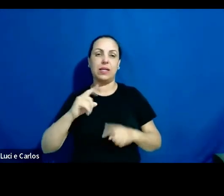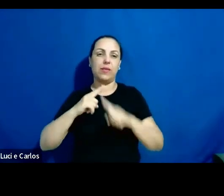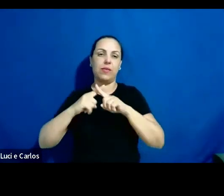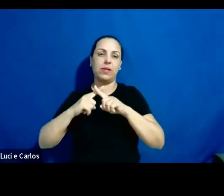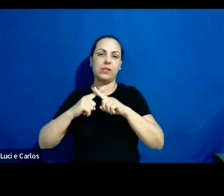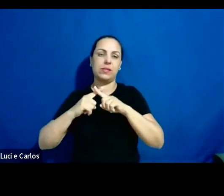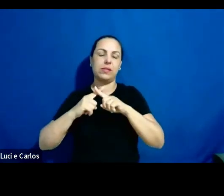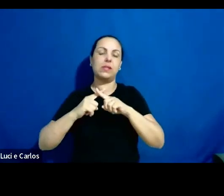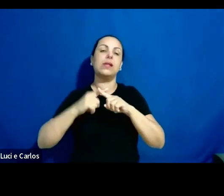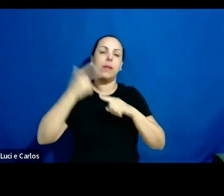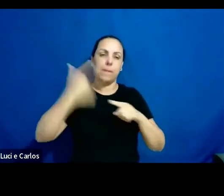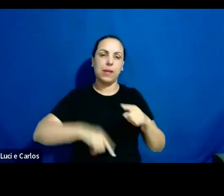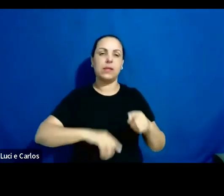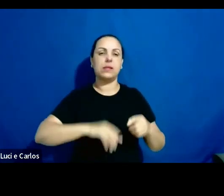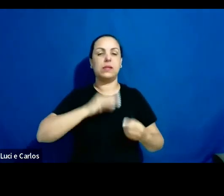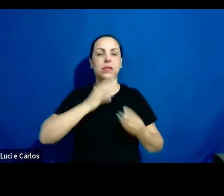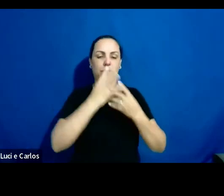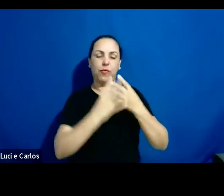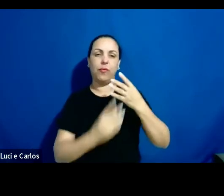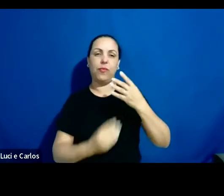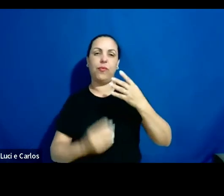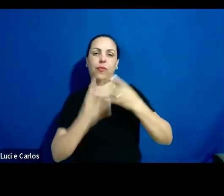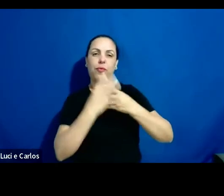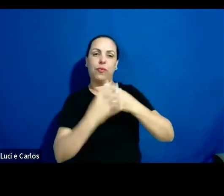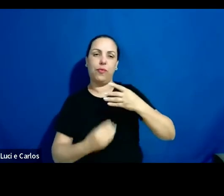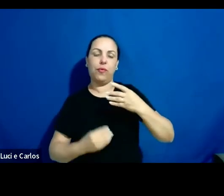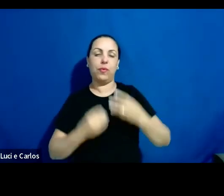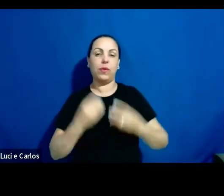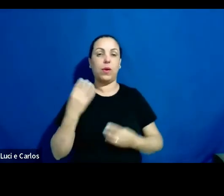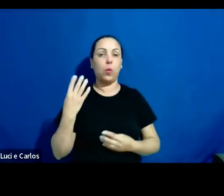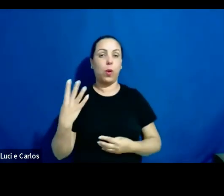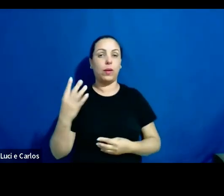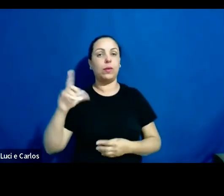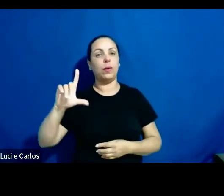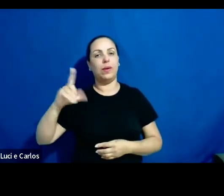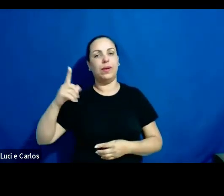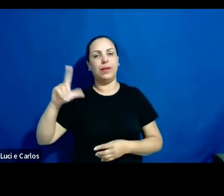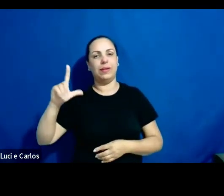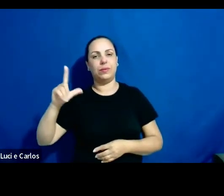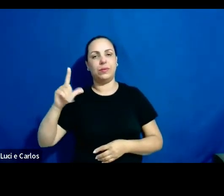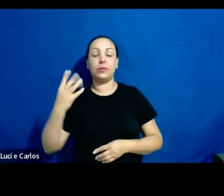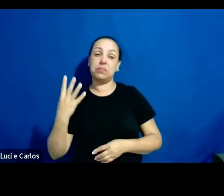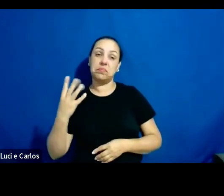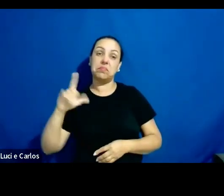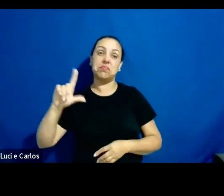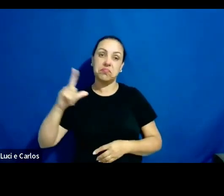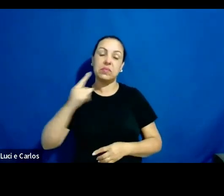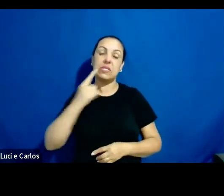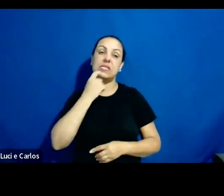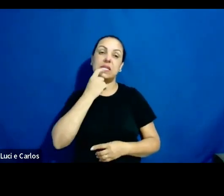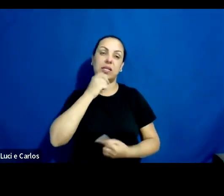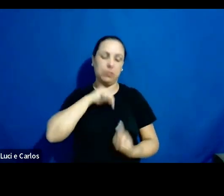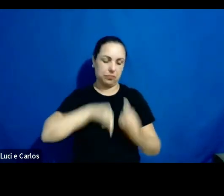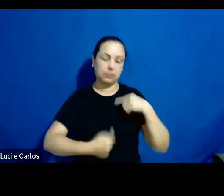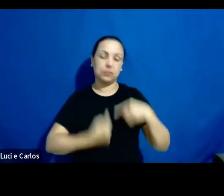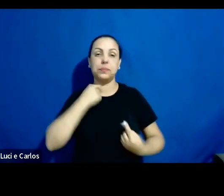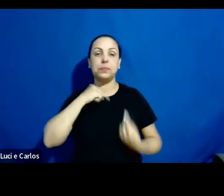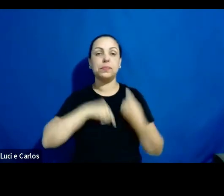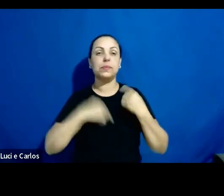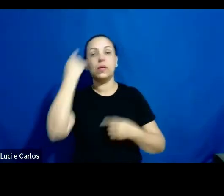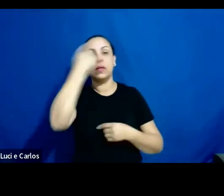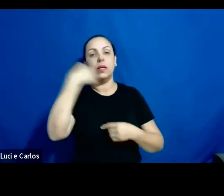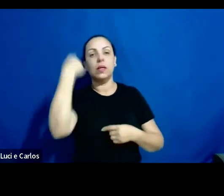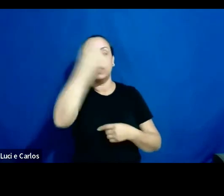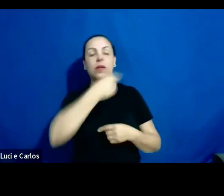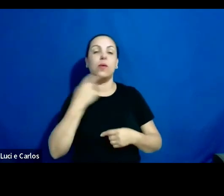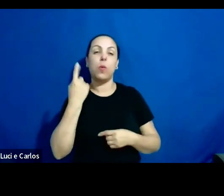bombeia aproximadamente 4 litros de sangue no adulto. Tá? Em 24 horas, o coração bate